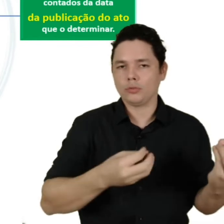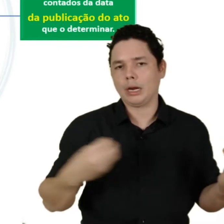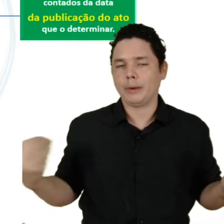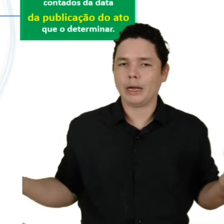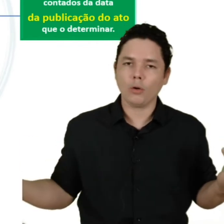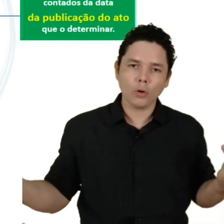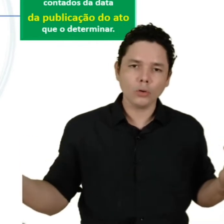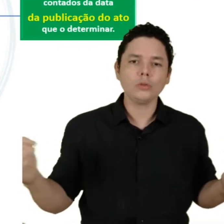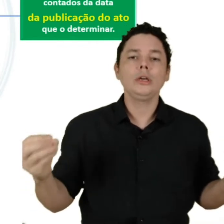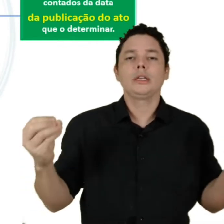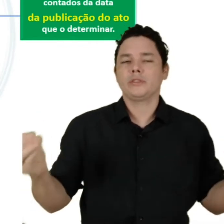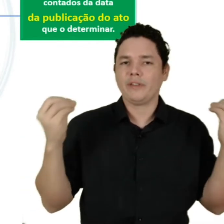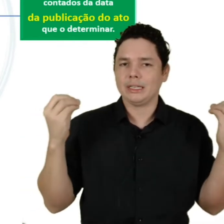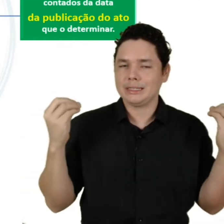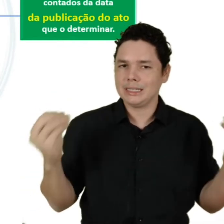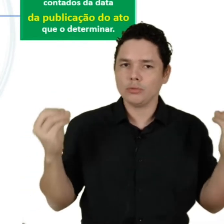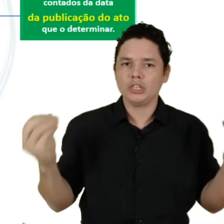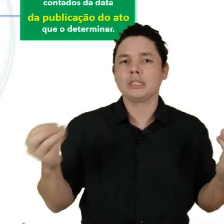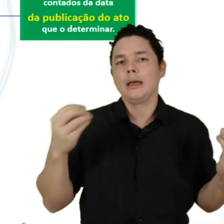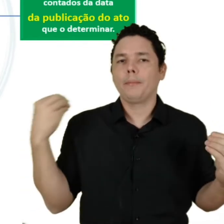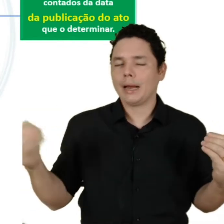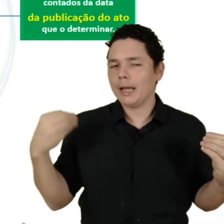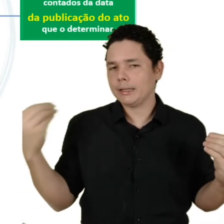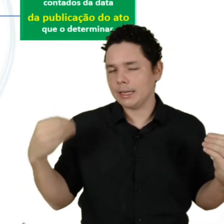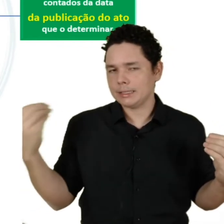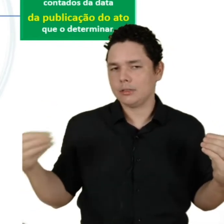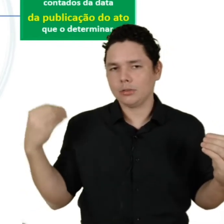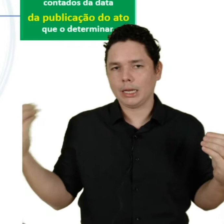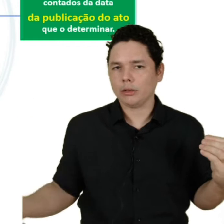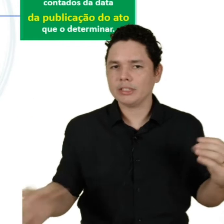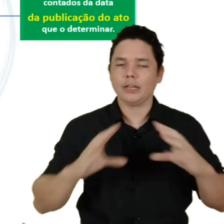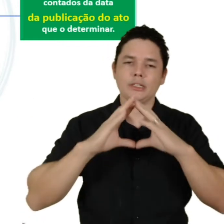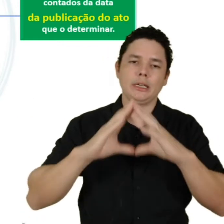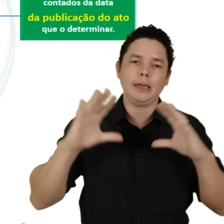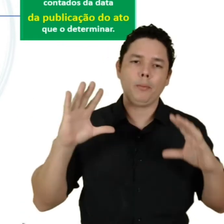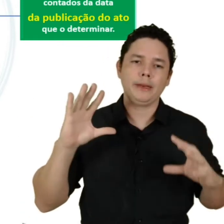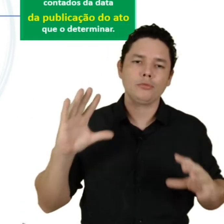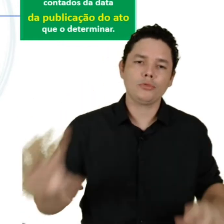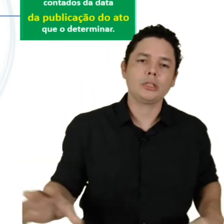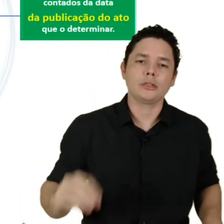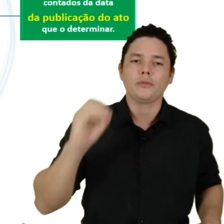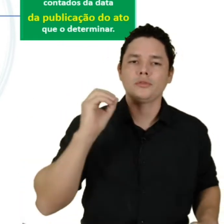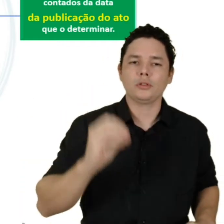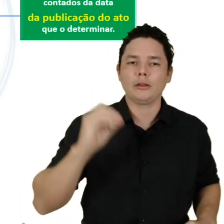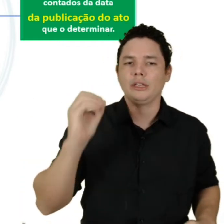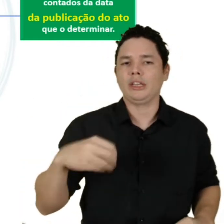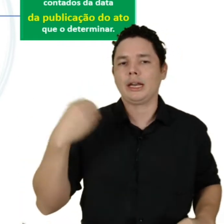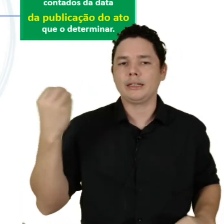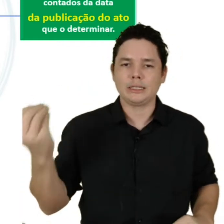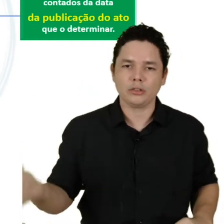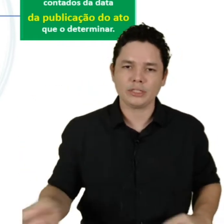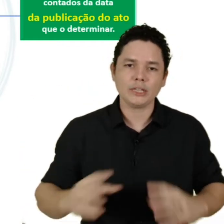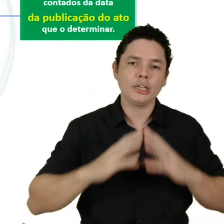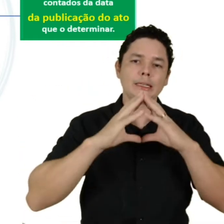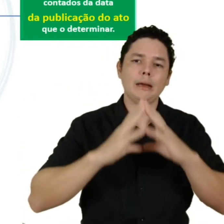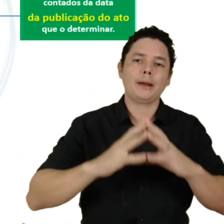removido de um lugar para outro, então você vai ter 5 dias para entrar em exercício lá na nova sede. Isso aí é o período de trânsito. O funcionário que deve entrar em